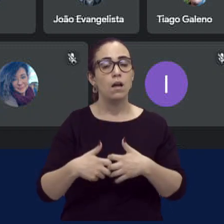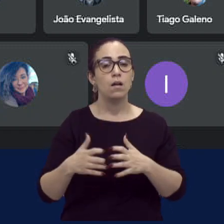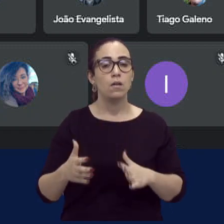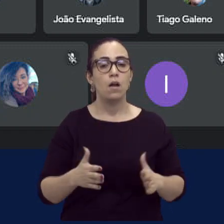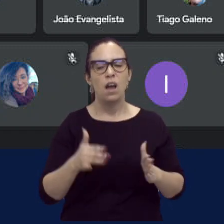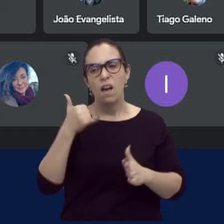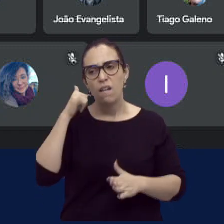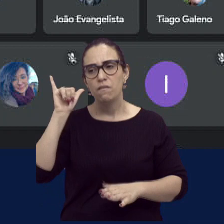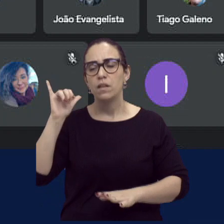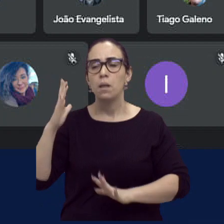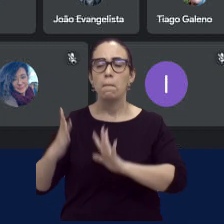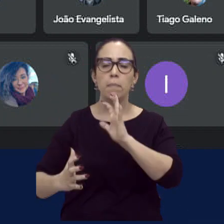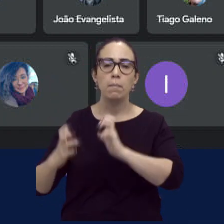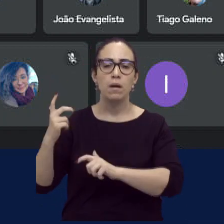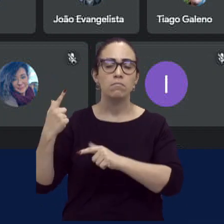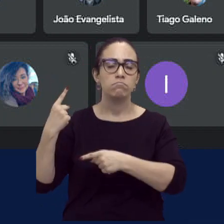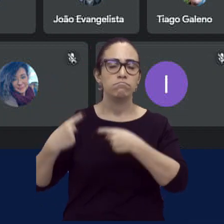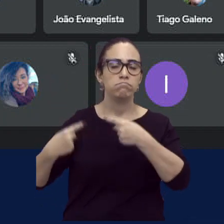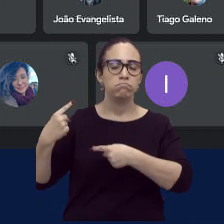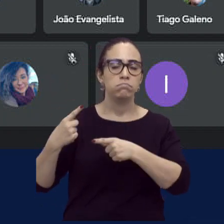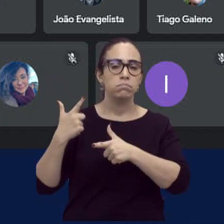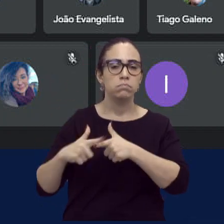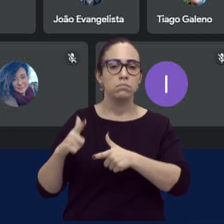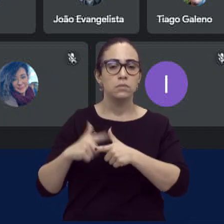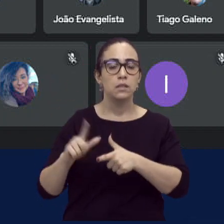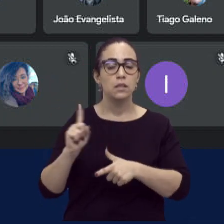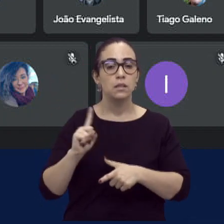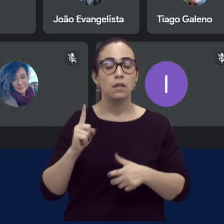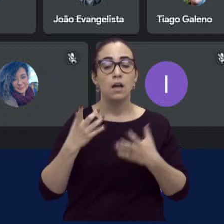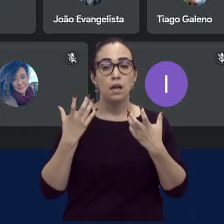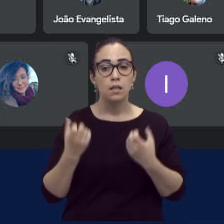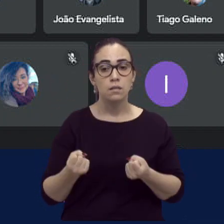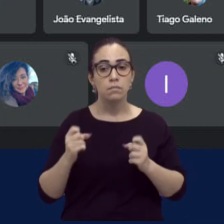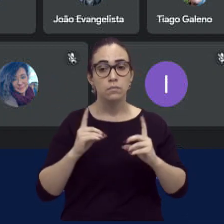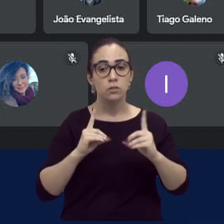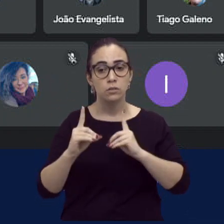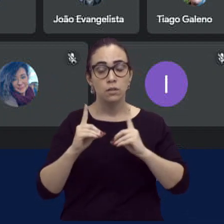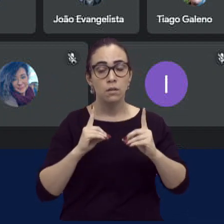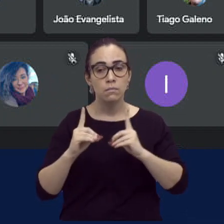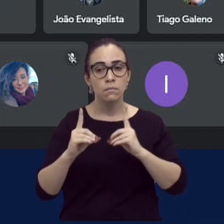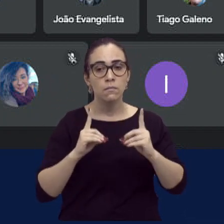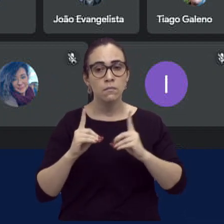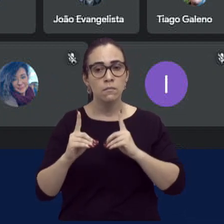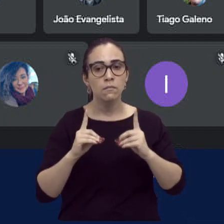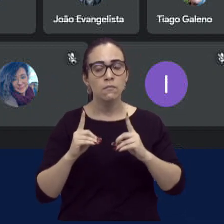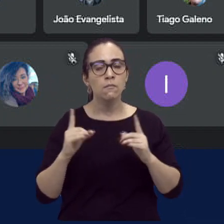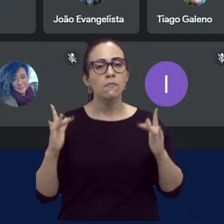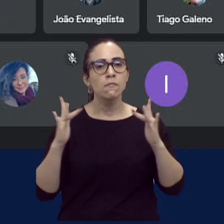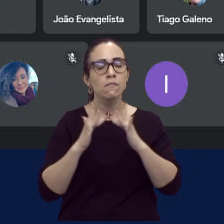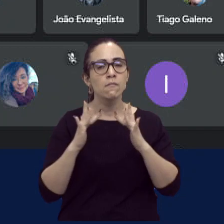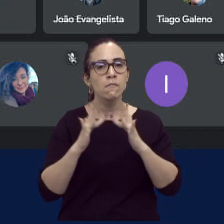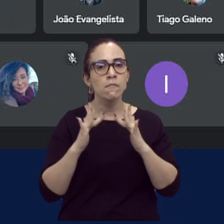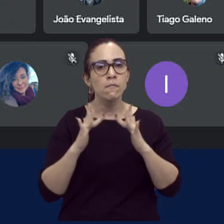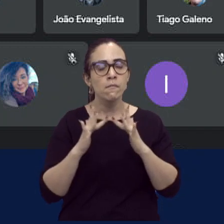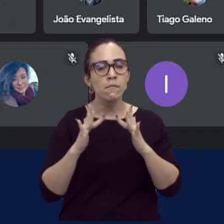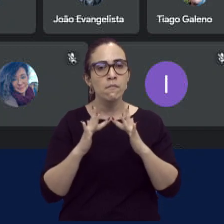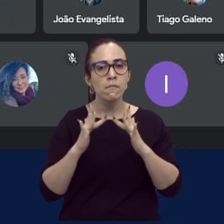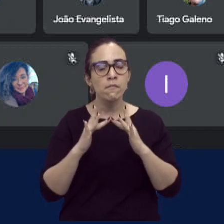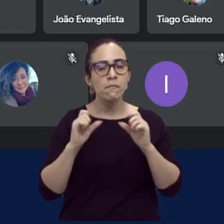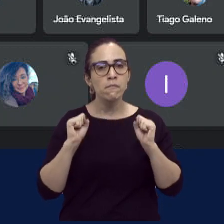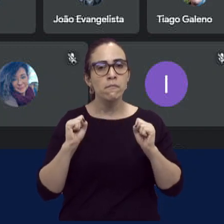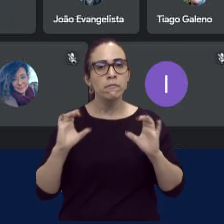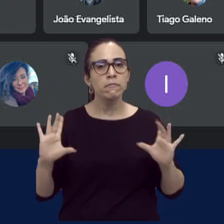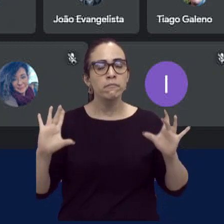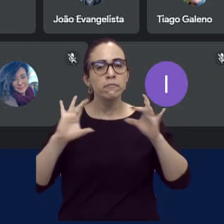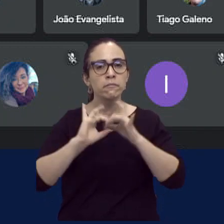você possa consolidar um diálogo de modo que vocês possam se conectar